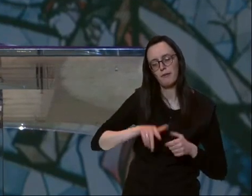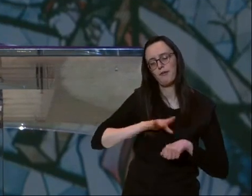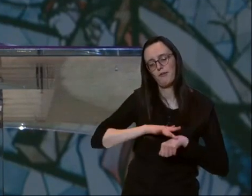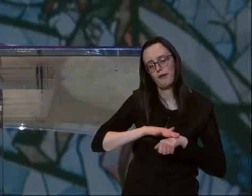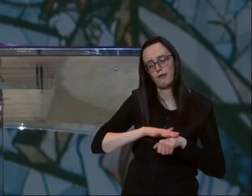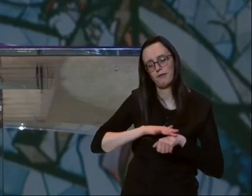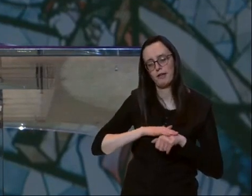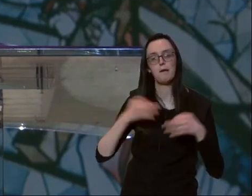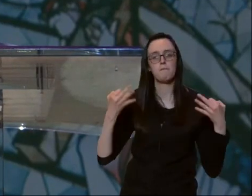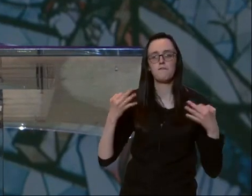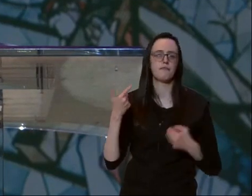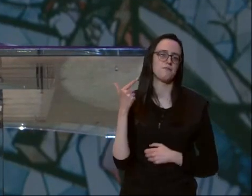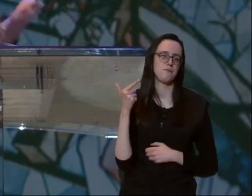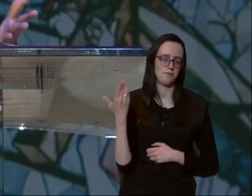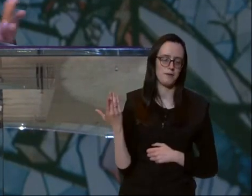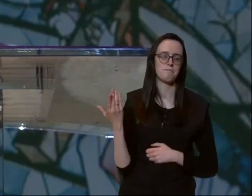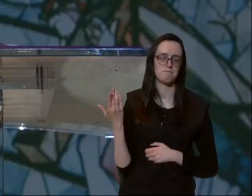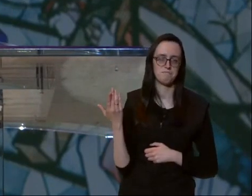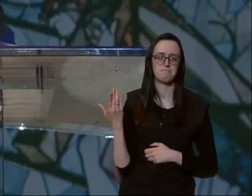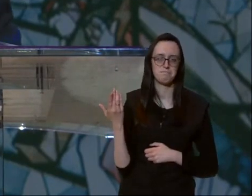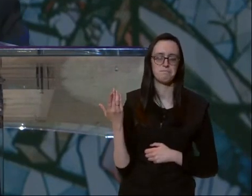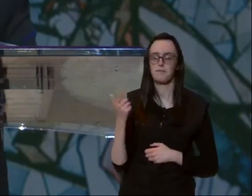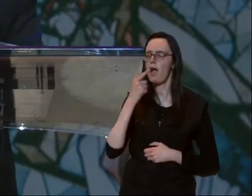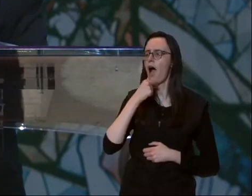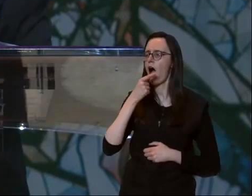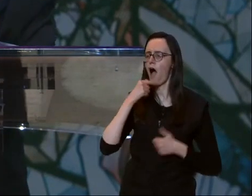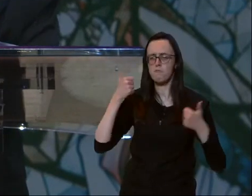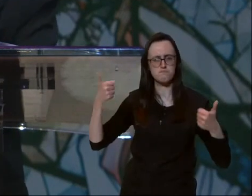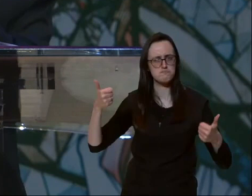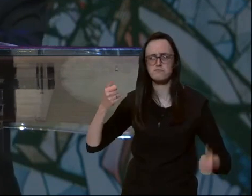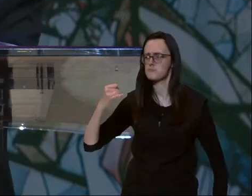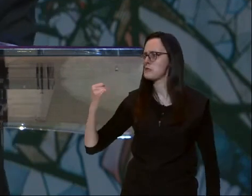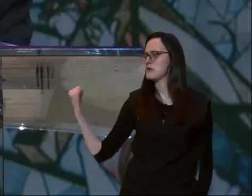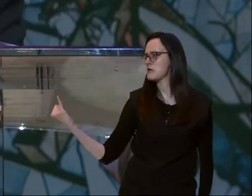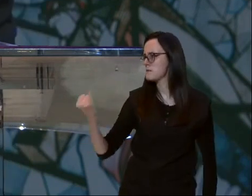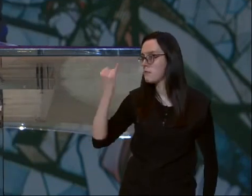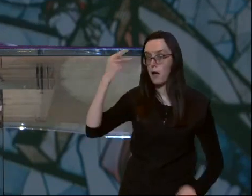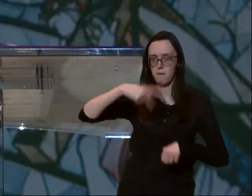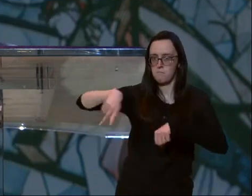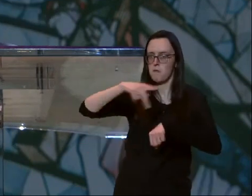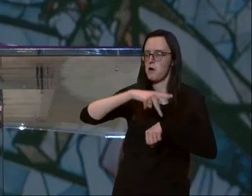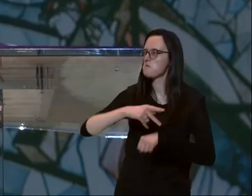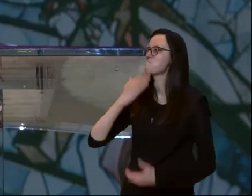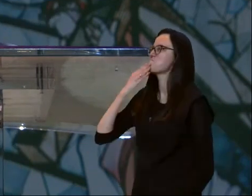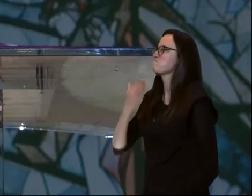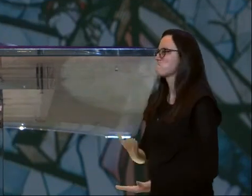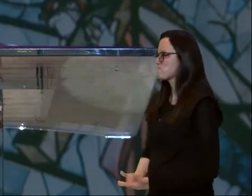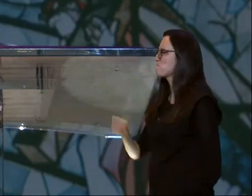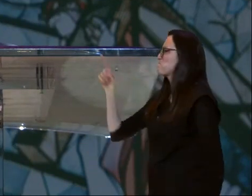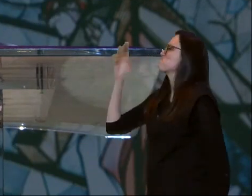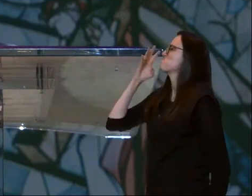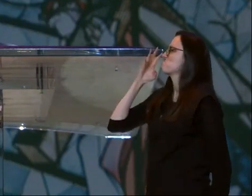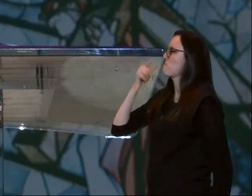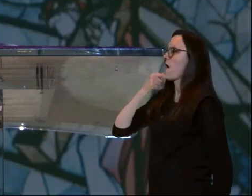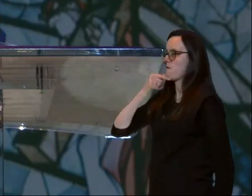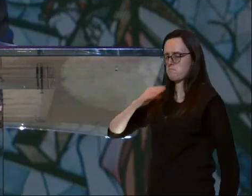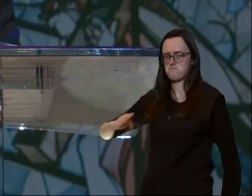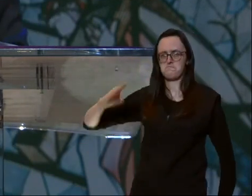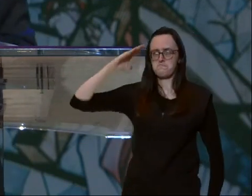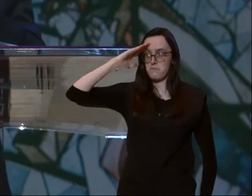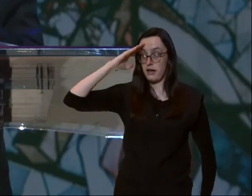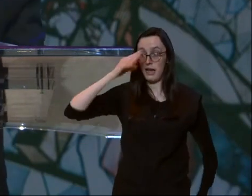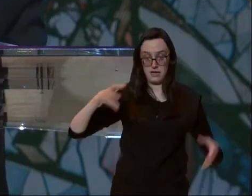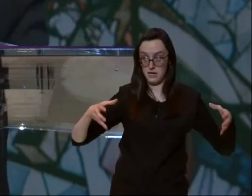Nada era perfeito. Ele era um homem de valor para seu país, a Síria, né?